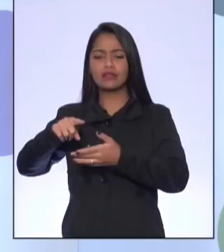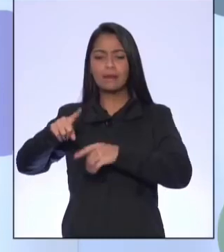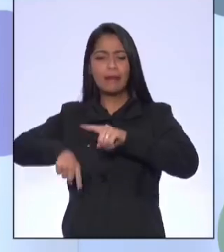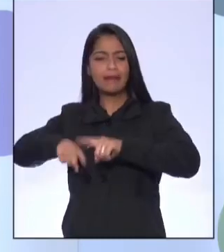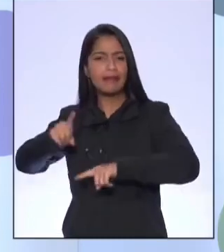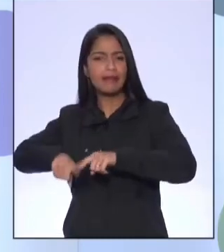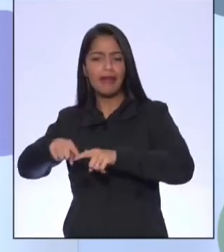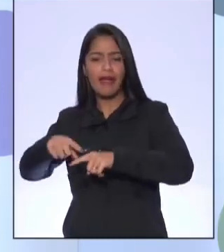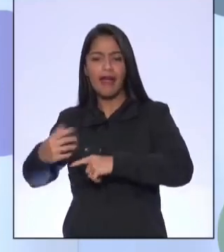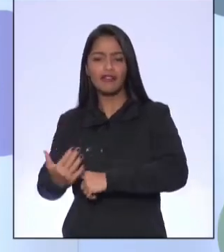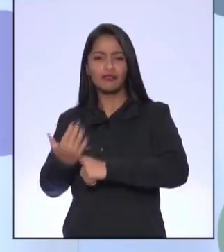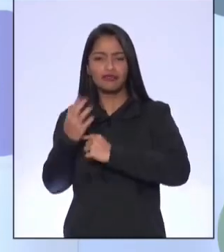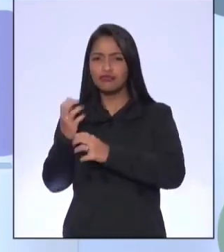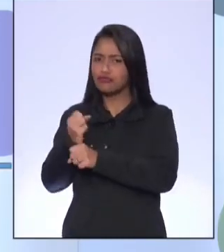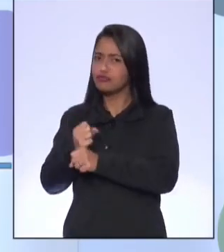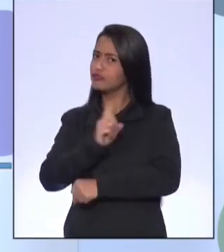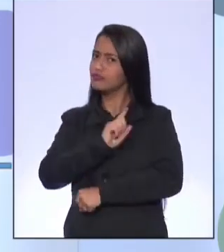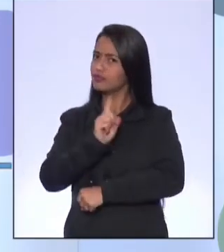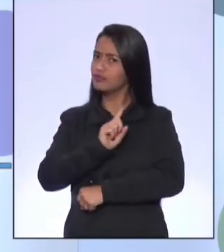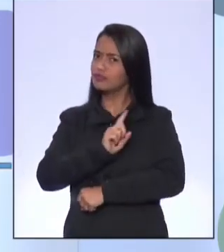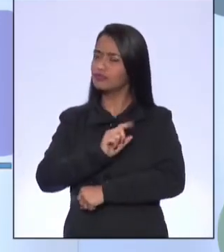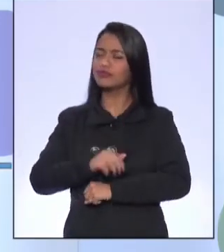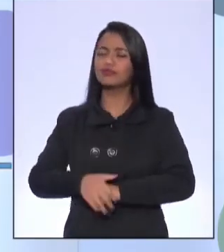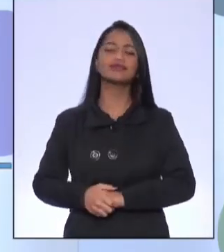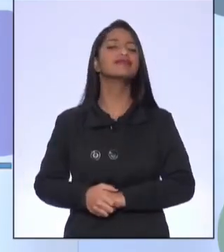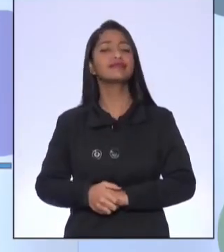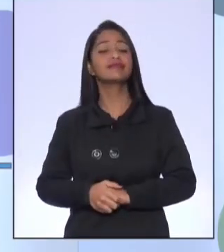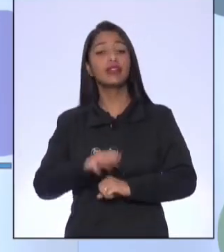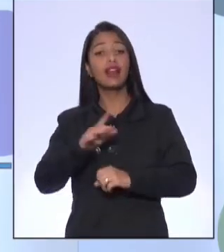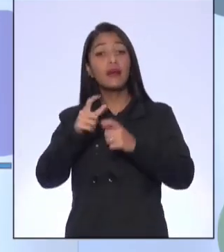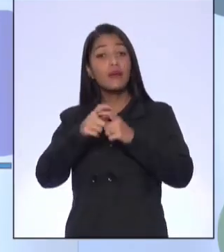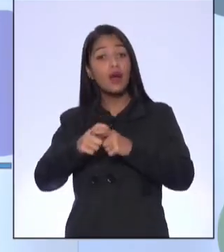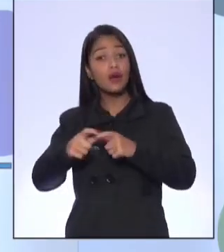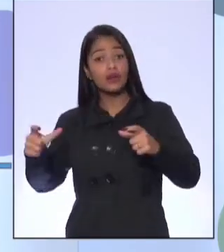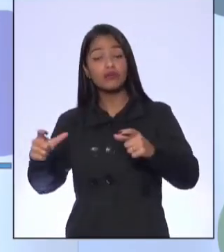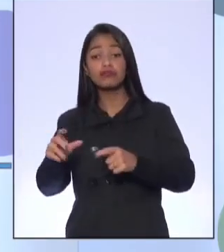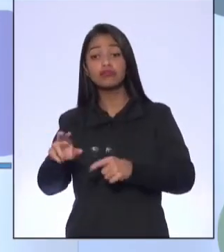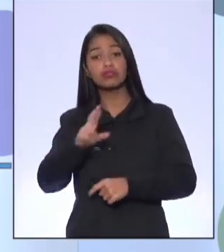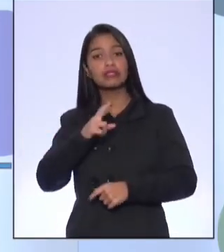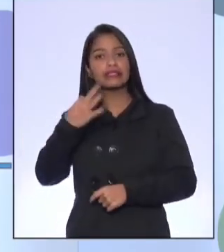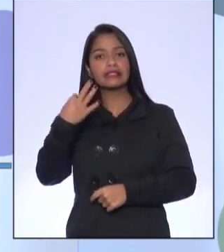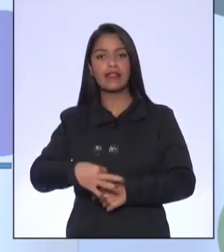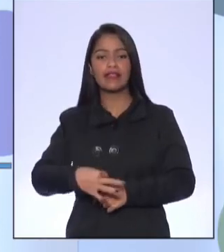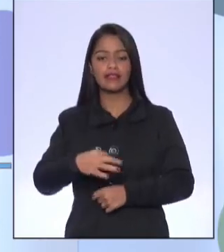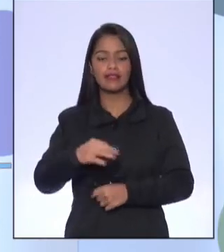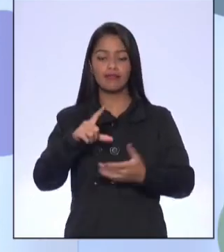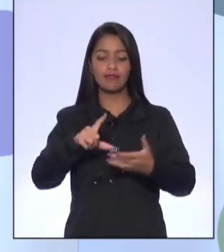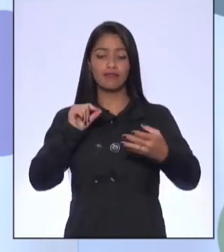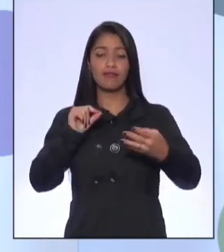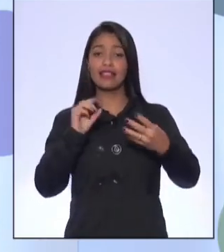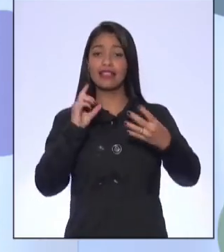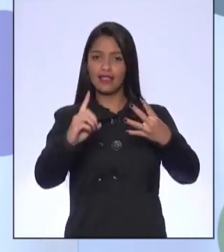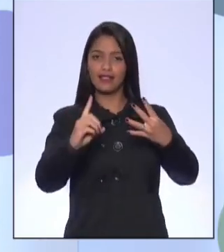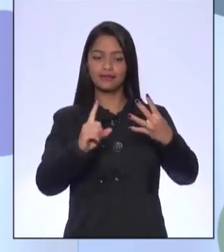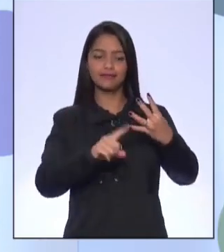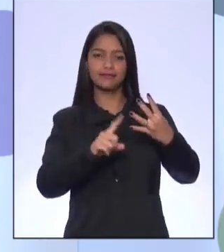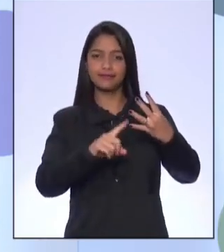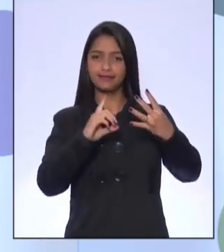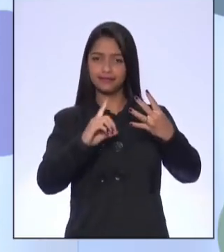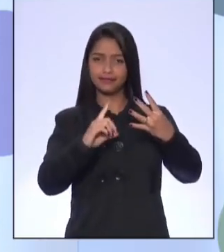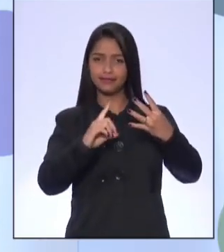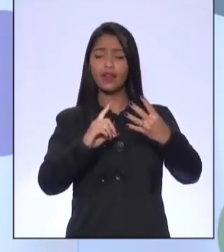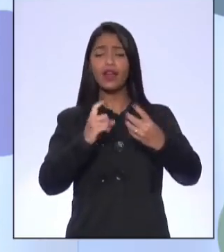Mas vamos lá. A maioria, Jonas, respondeu a alternativa certa D, D de dado. Certo. E algumas pessoas responderam